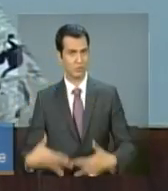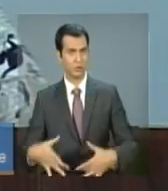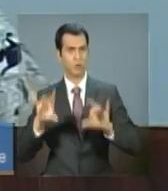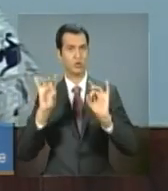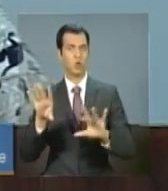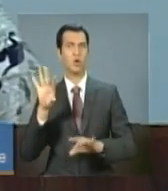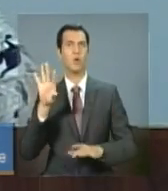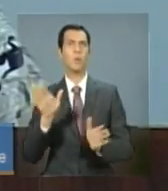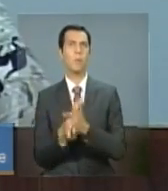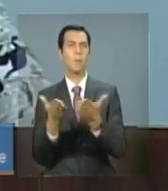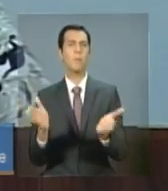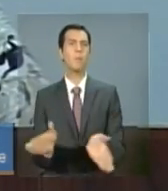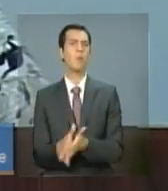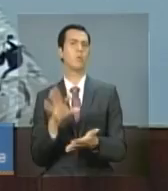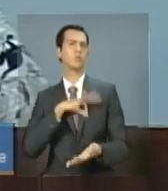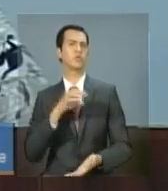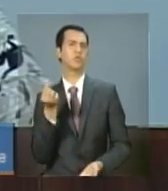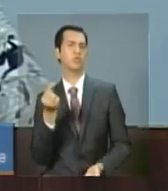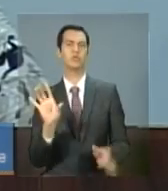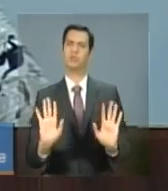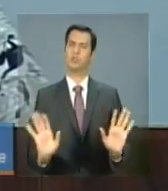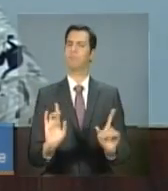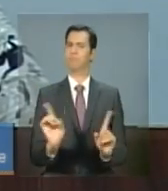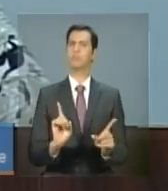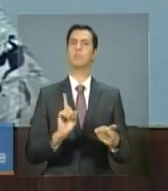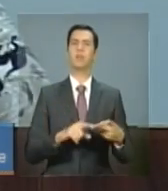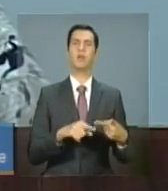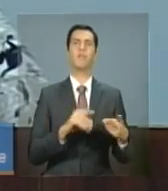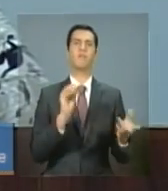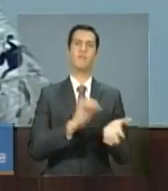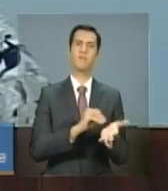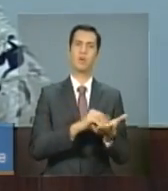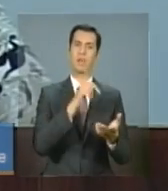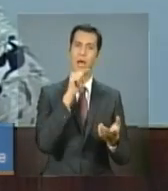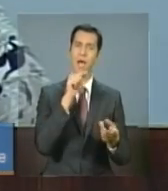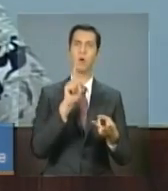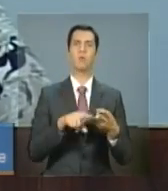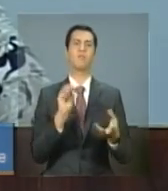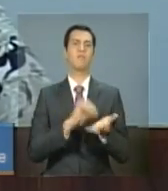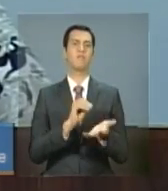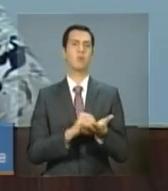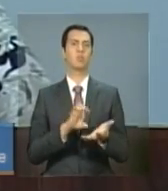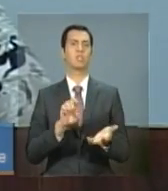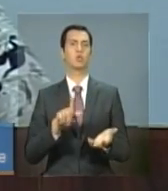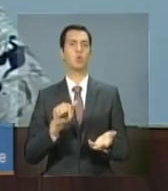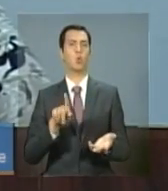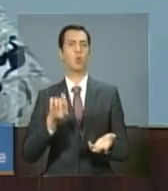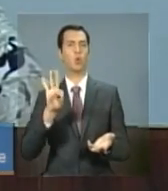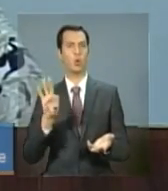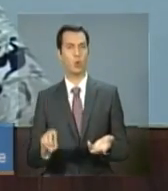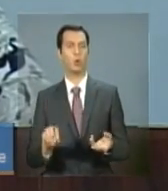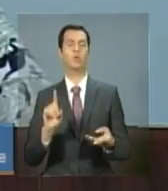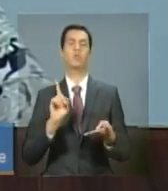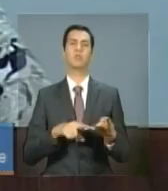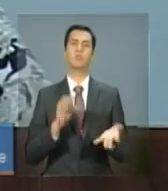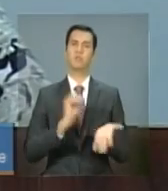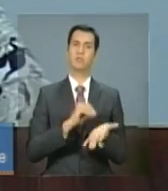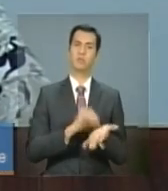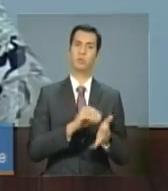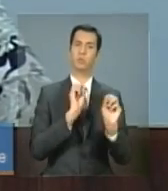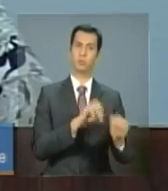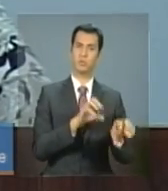falta de esgotamento, de falta de acesso à água, nós estamos falando de pobreza de falta de acesso à saúde, à educação, portanto, a pobreza